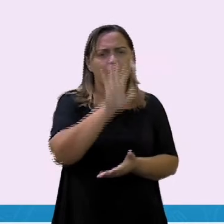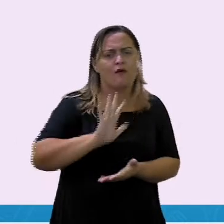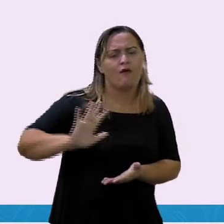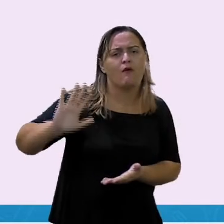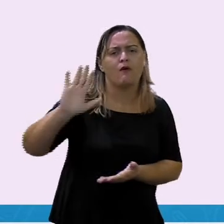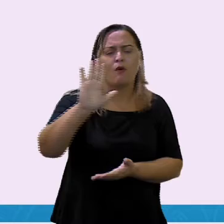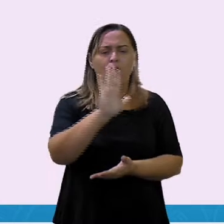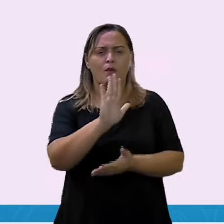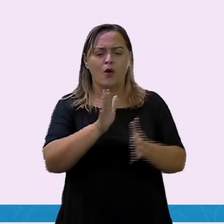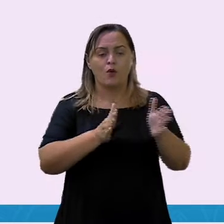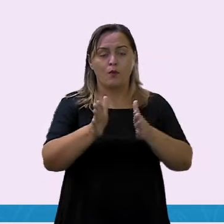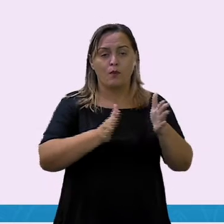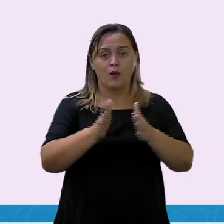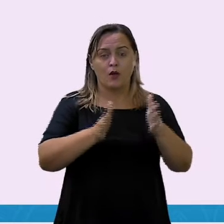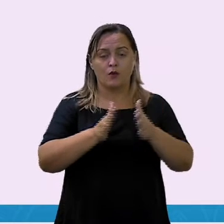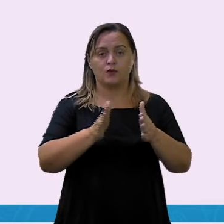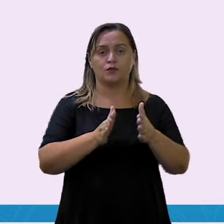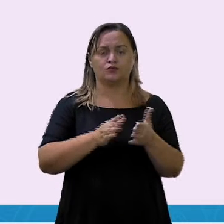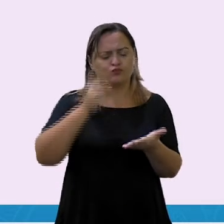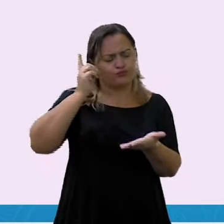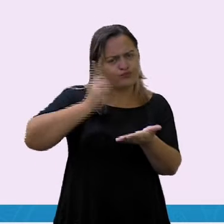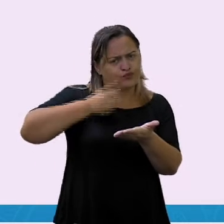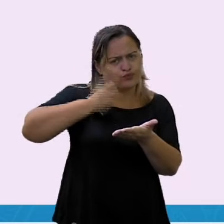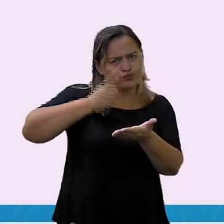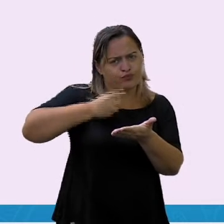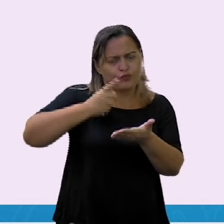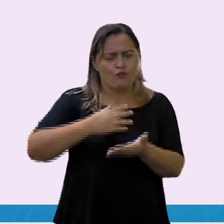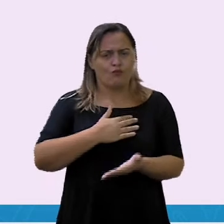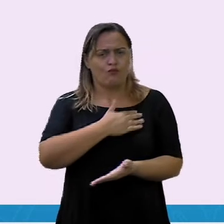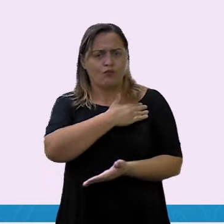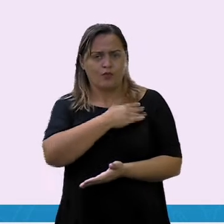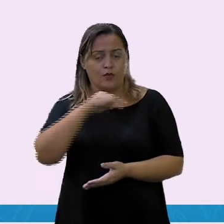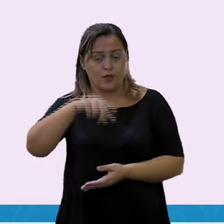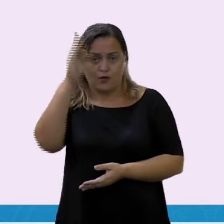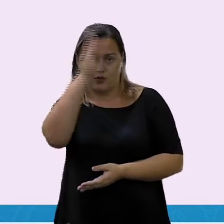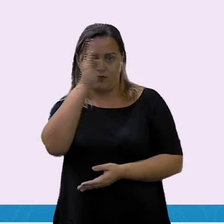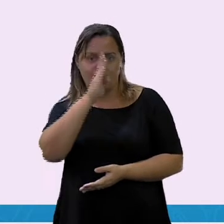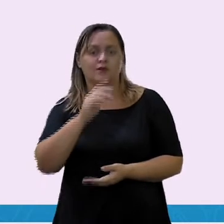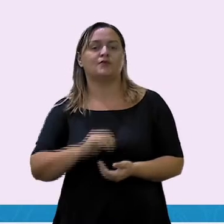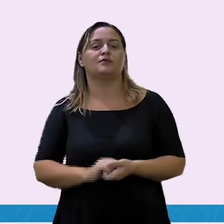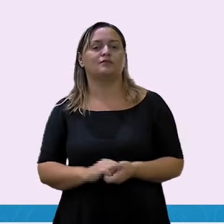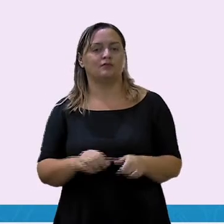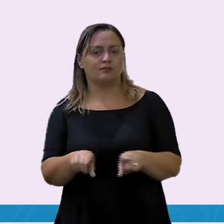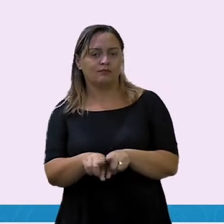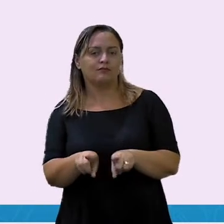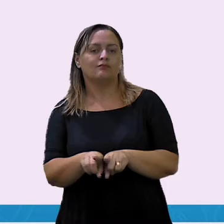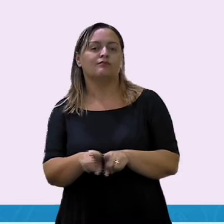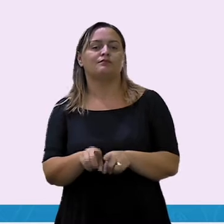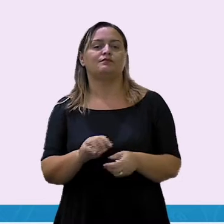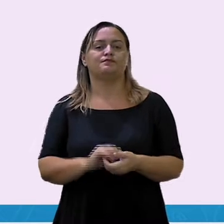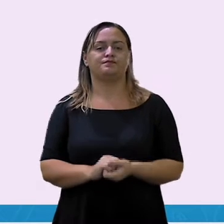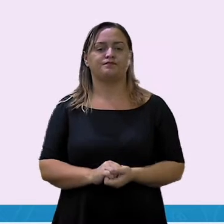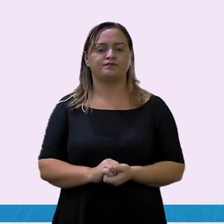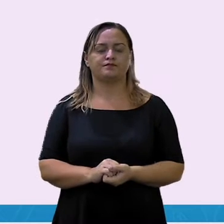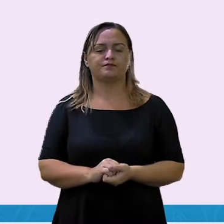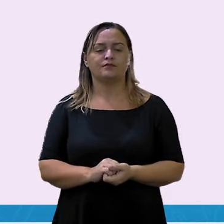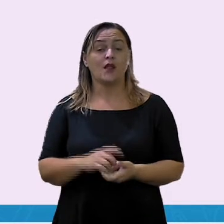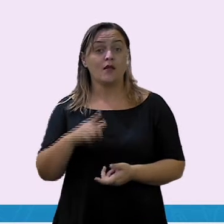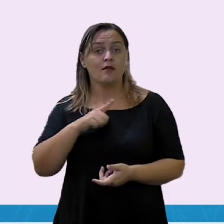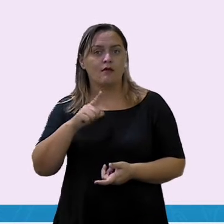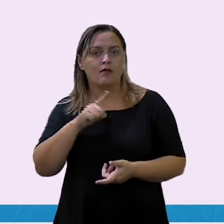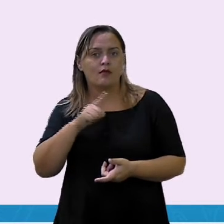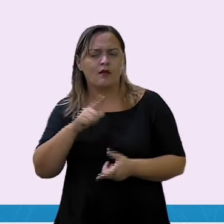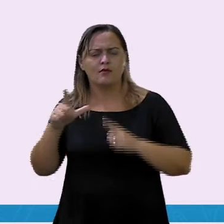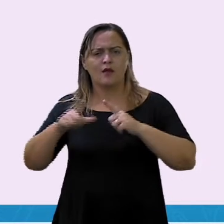dos projetos criados por Niemeyer para locais em diversas cidades brasileiras. Há obras desenhadas por ele na França,